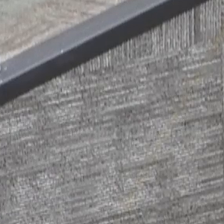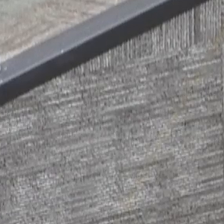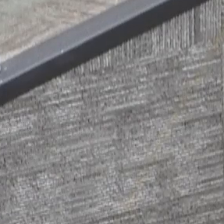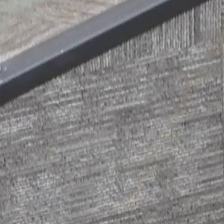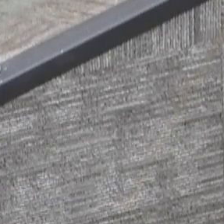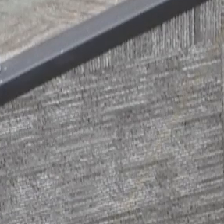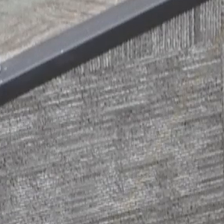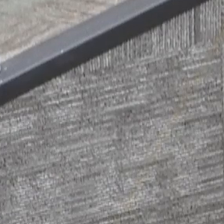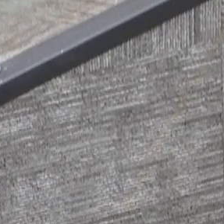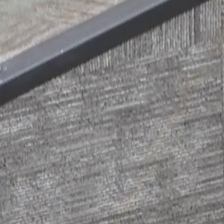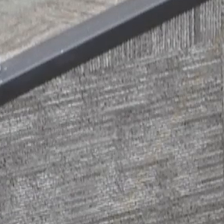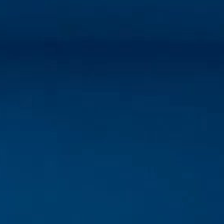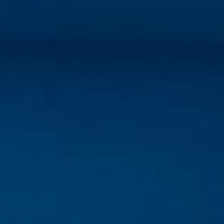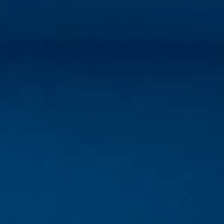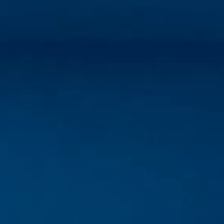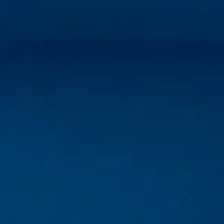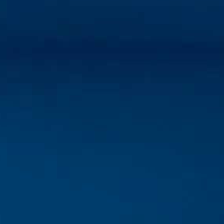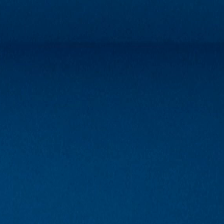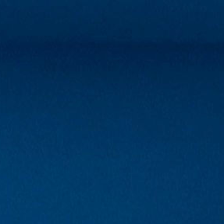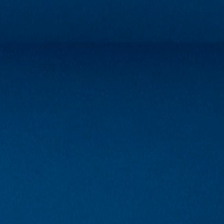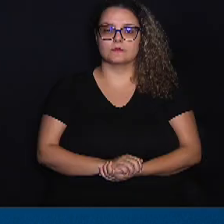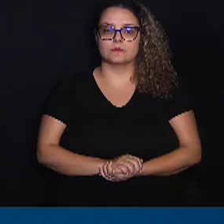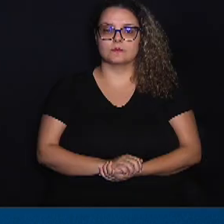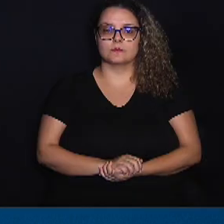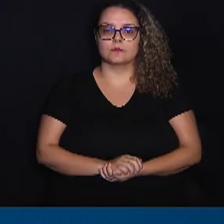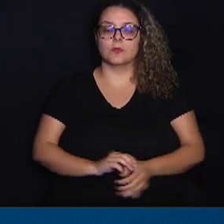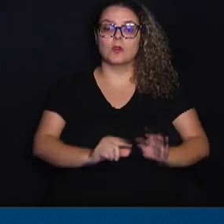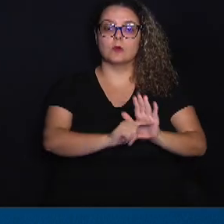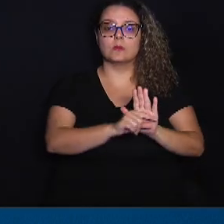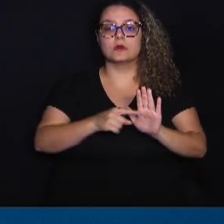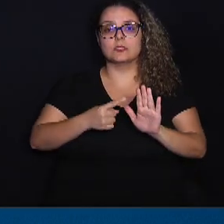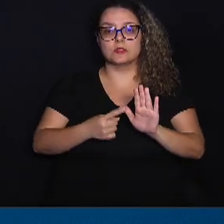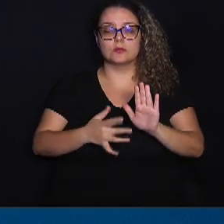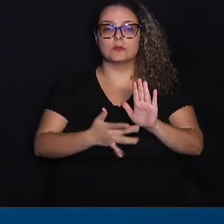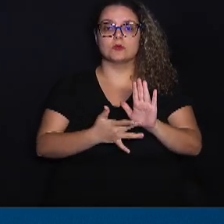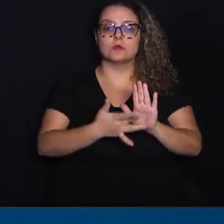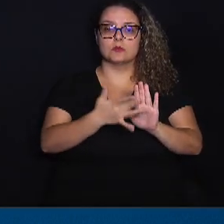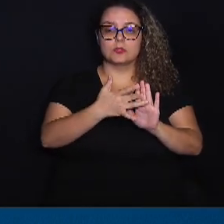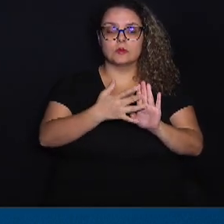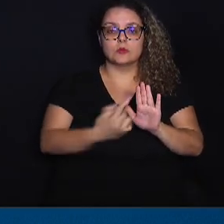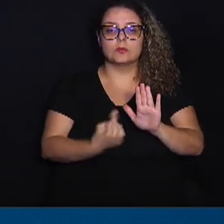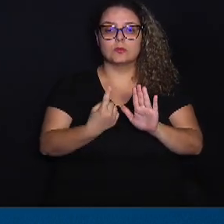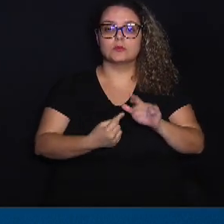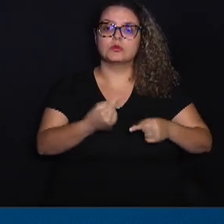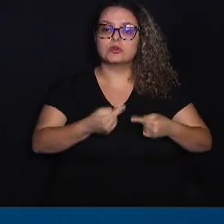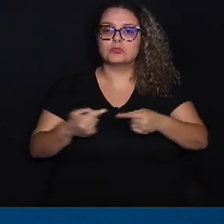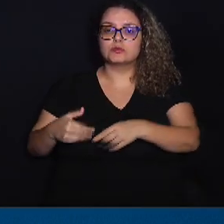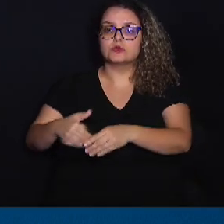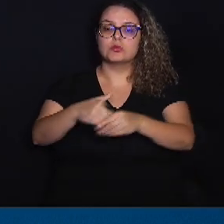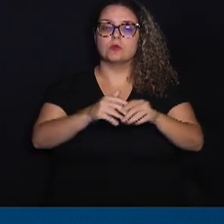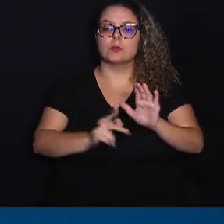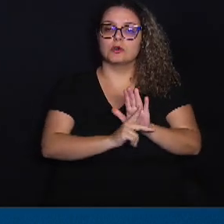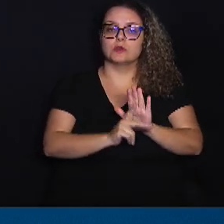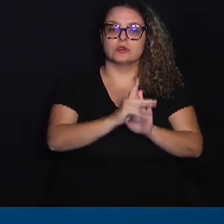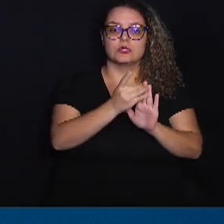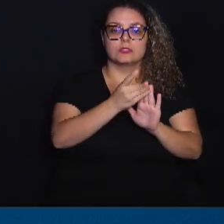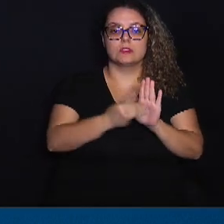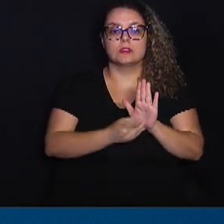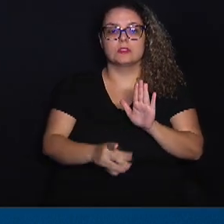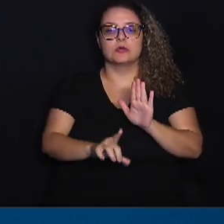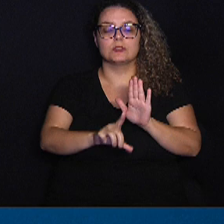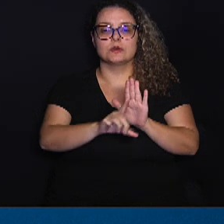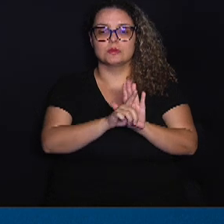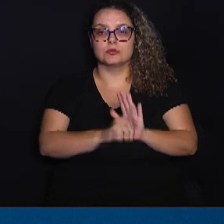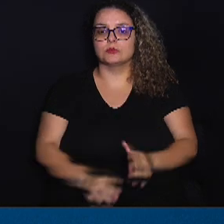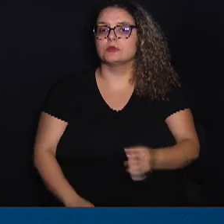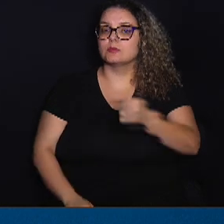desta noite o item um da pauta é o turno único de discussão do projeto de decreto legislativo